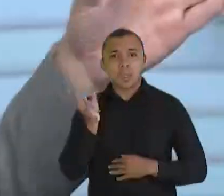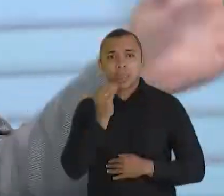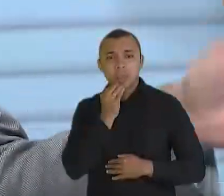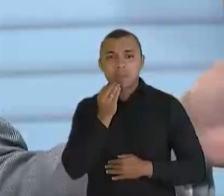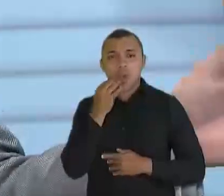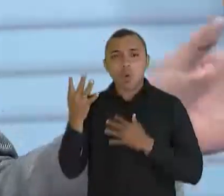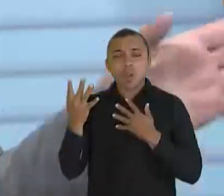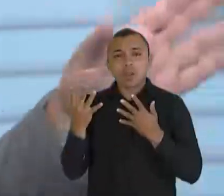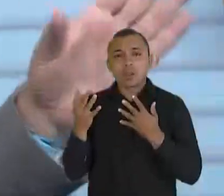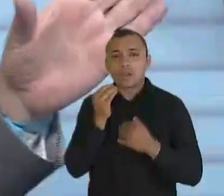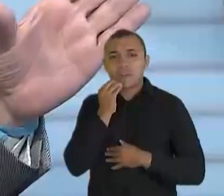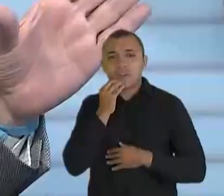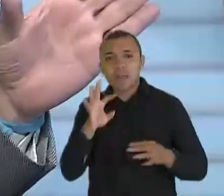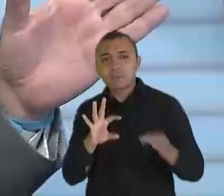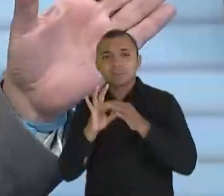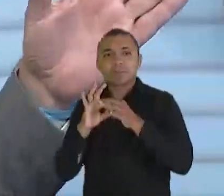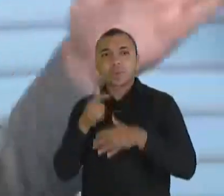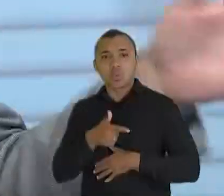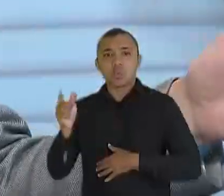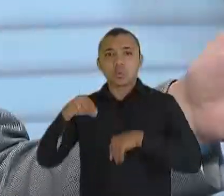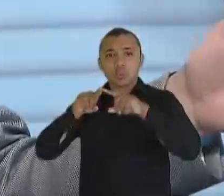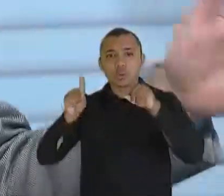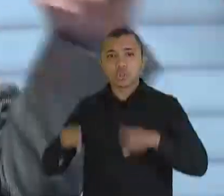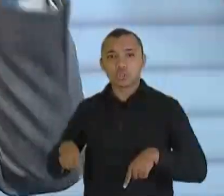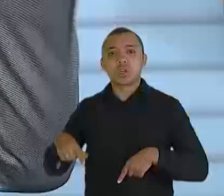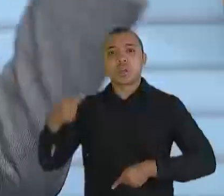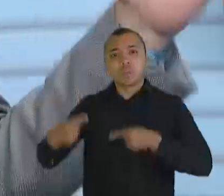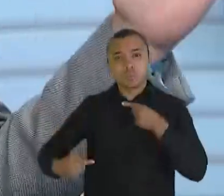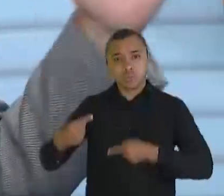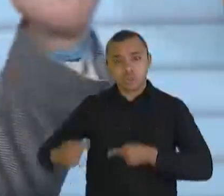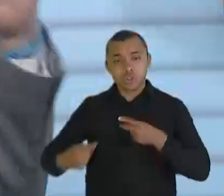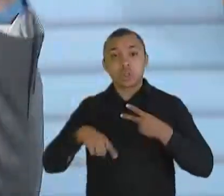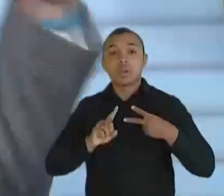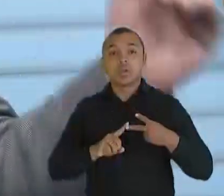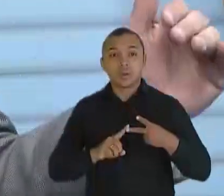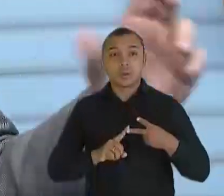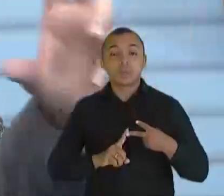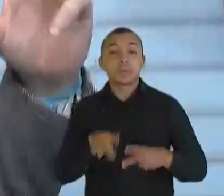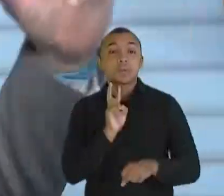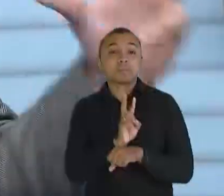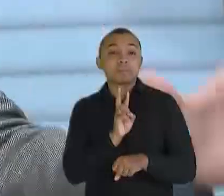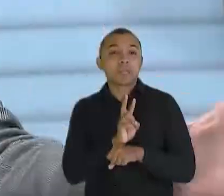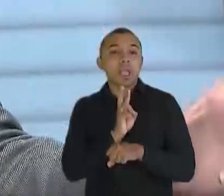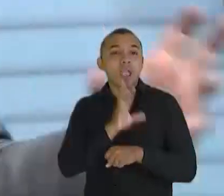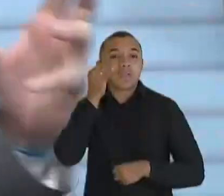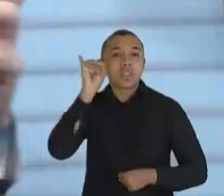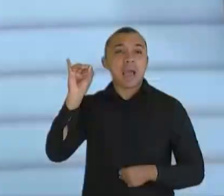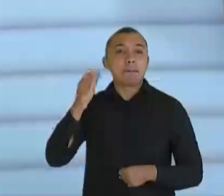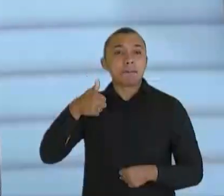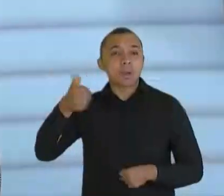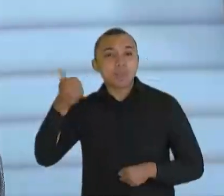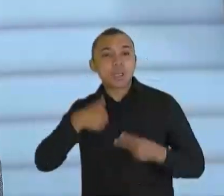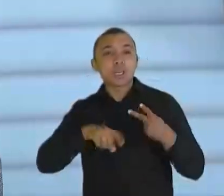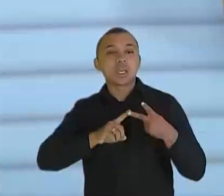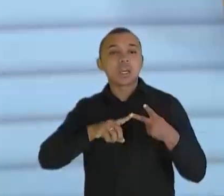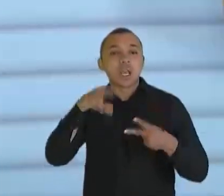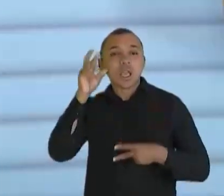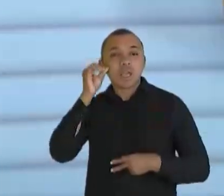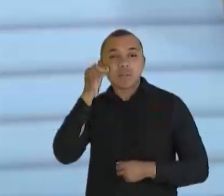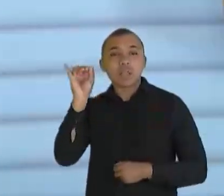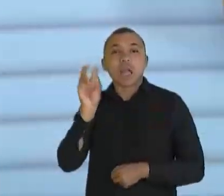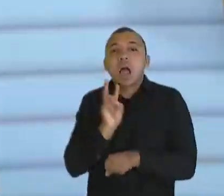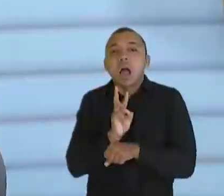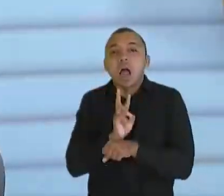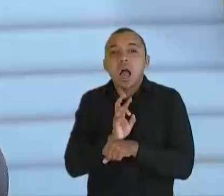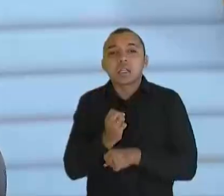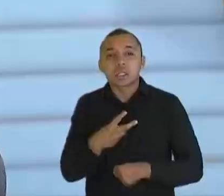políticas. Ela tem que dialogar com a prevenção primária para todos, com a prevenção secundária para aqueles mais... A gente trabalha